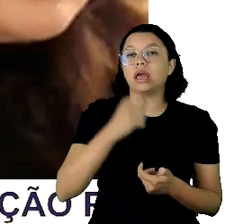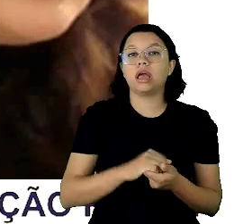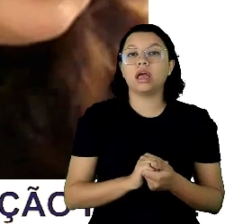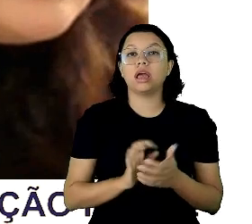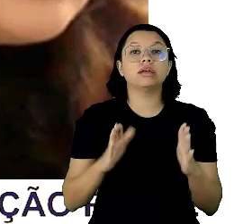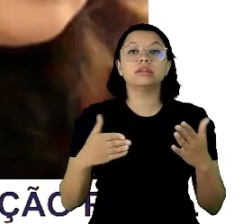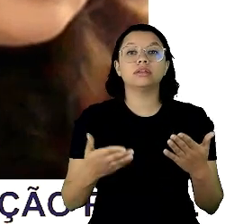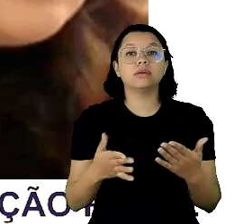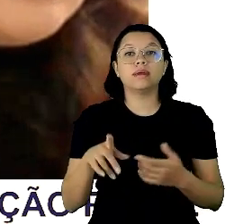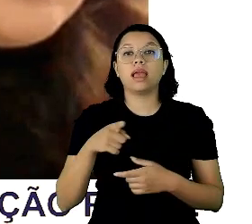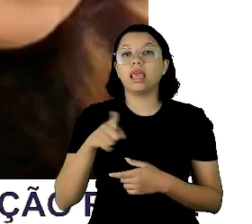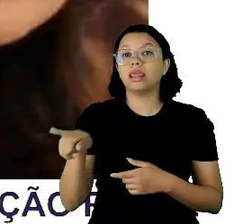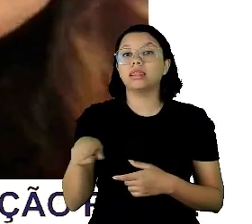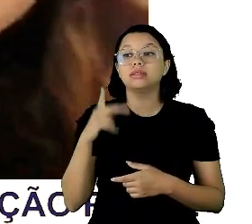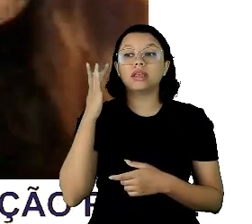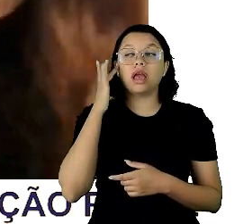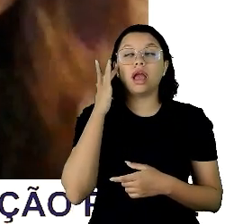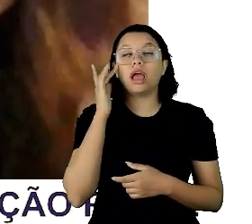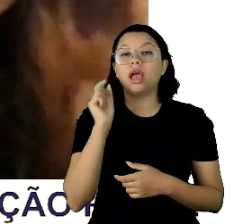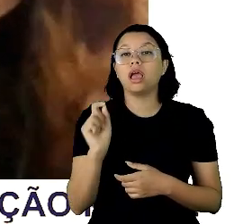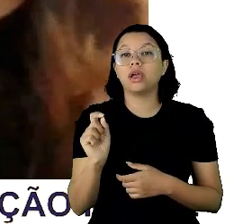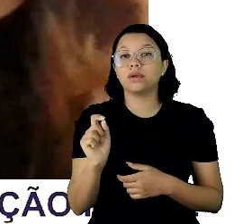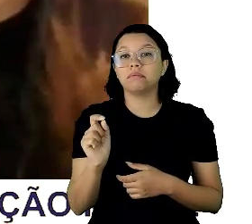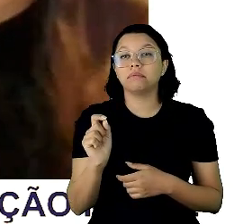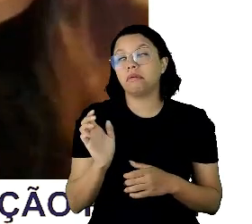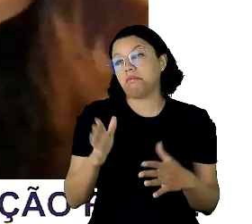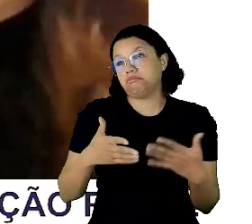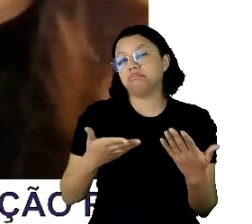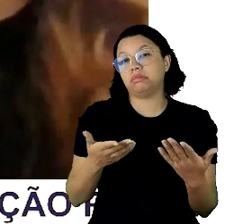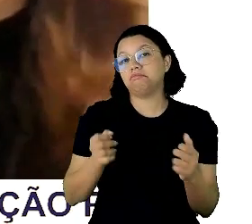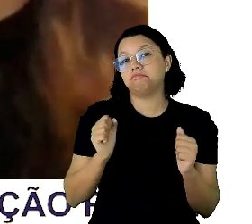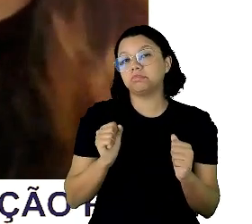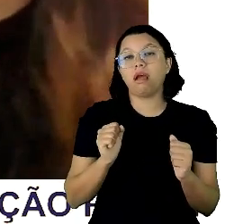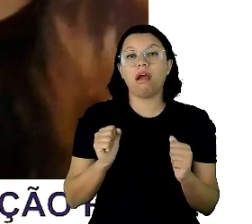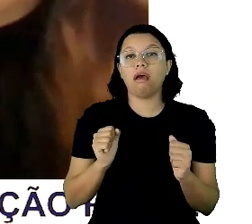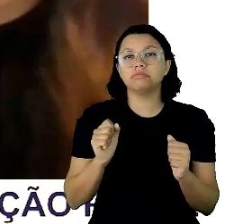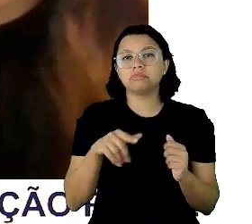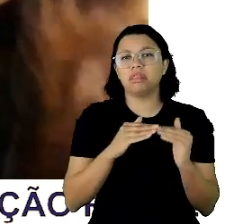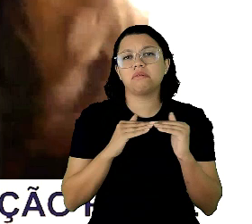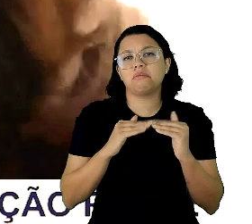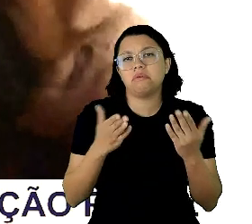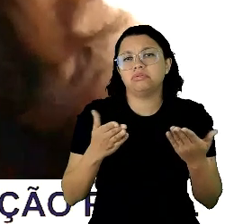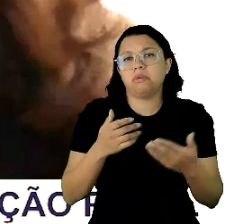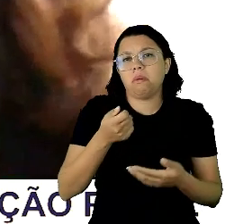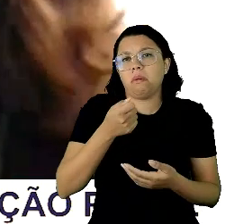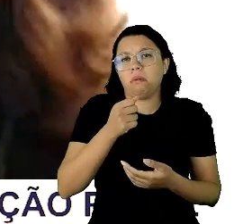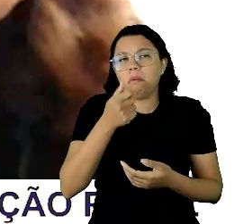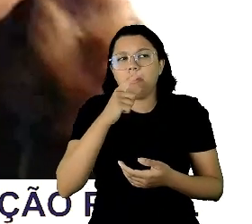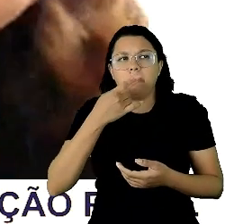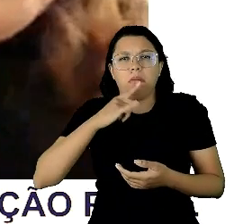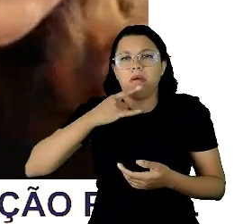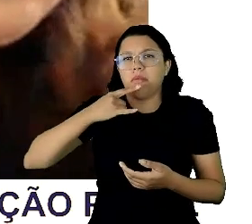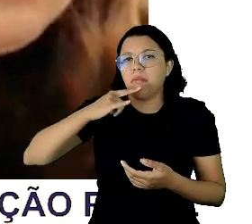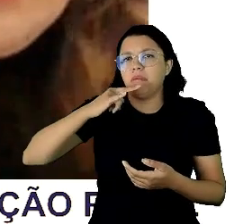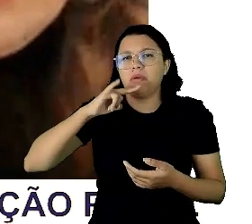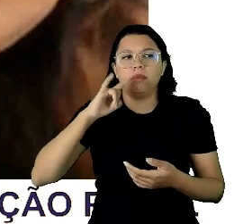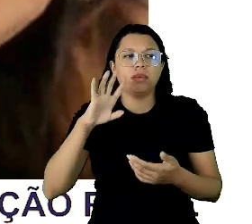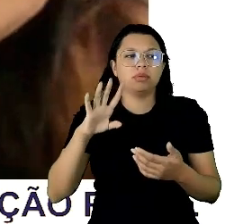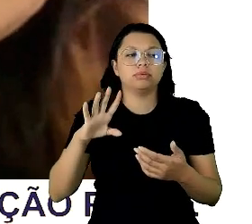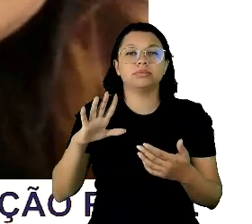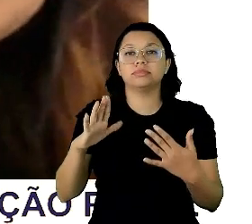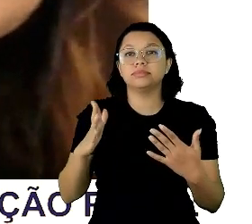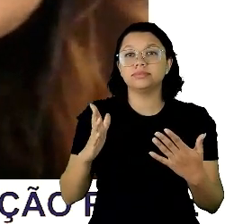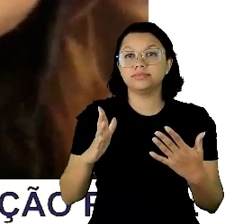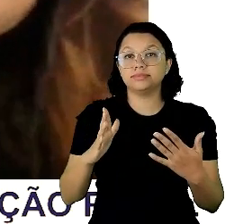eles acham que então meio que consentiu, sabe? Ela bebeu, tá meio...